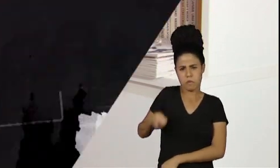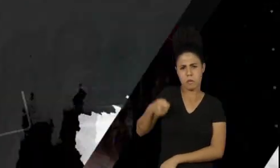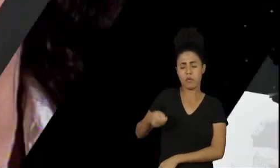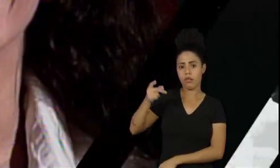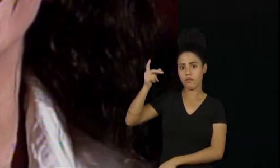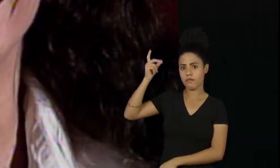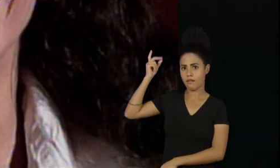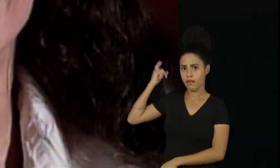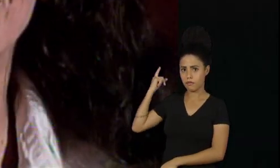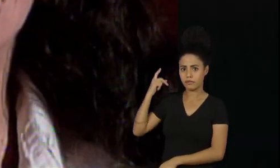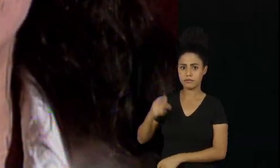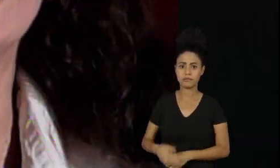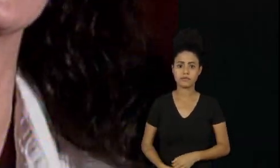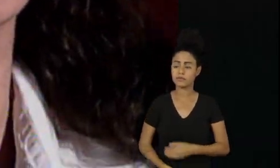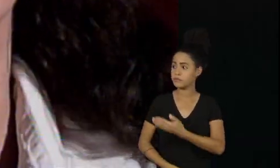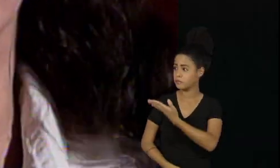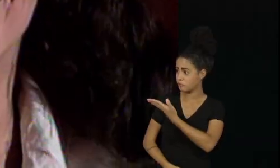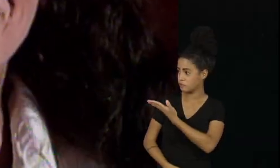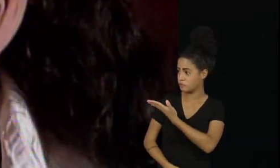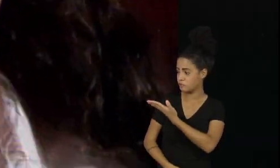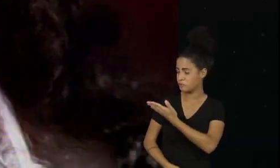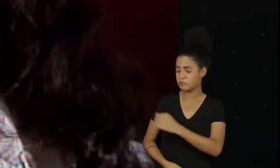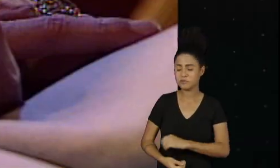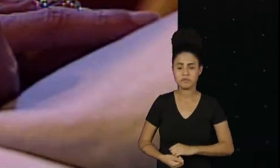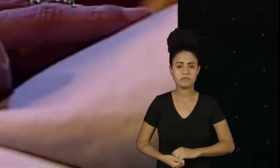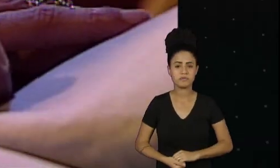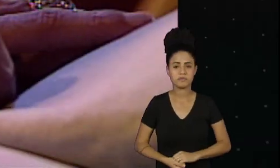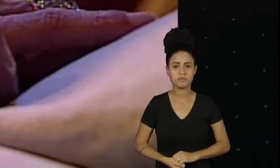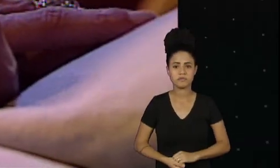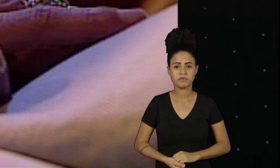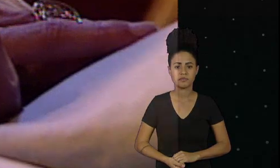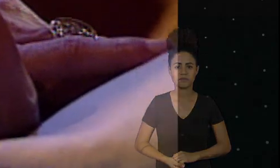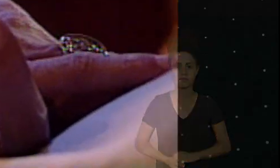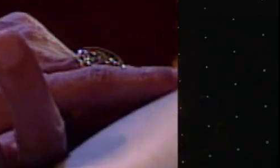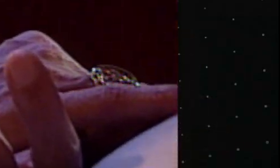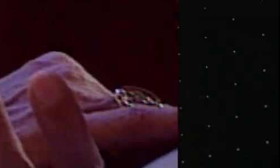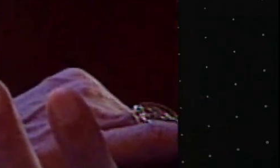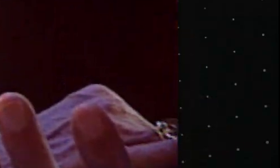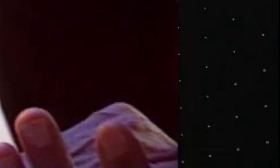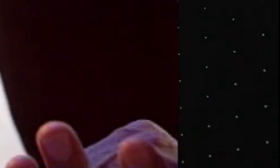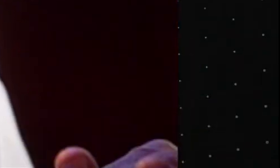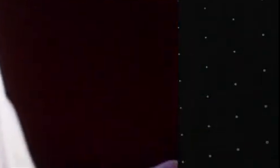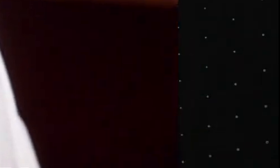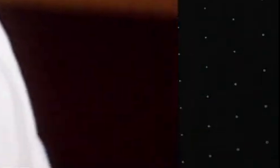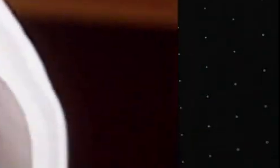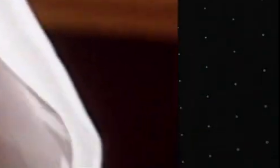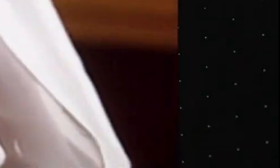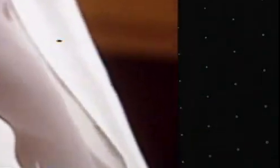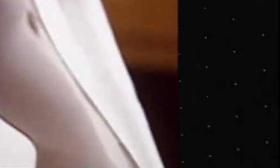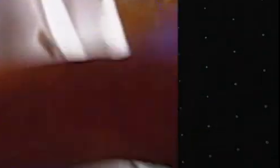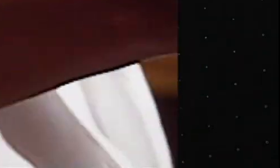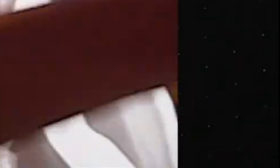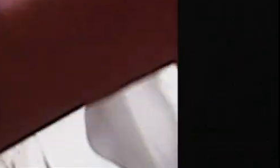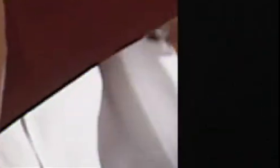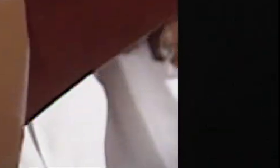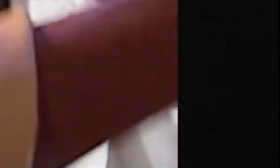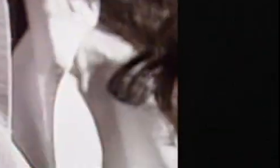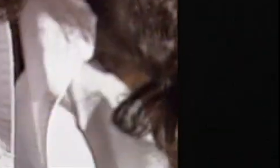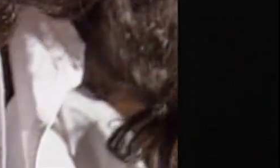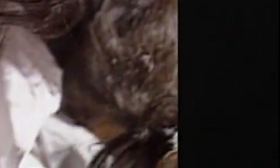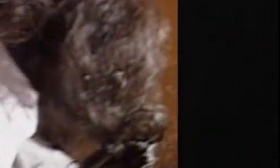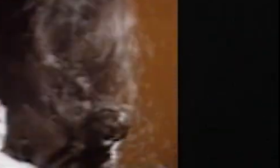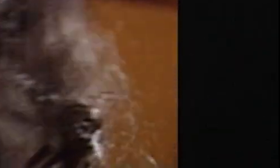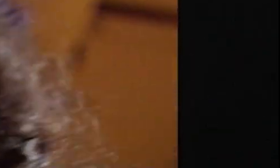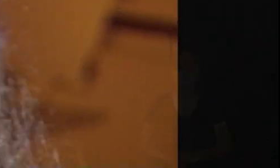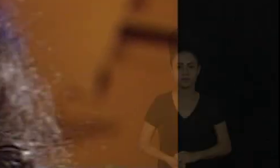ditadura. Carcará, quando vê roça queimada, sai voando e cantando carcará. Eu tenho uma alegria quando eu canto